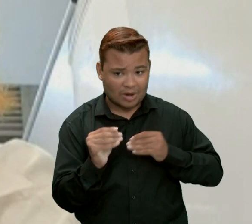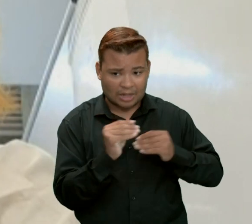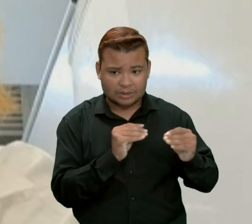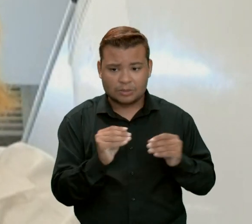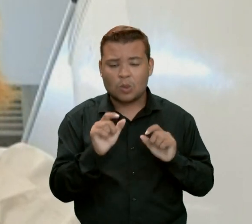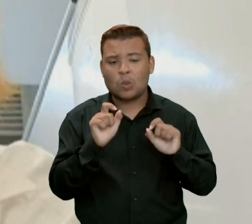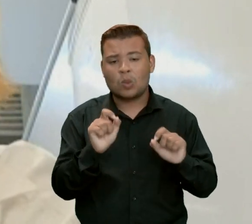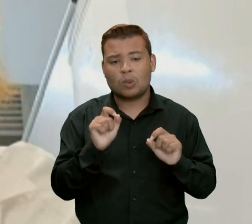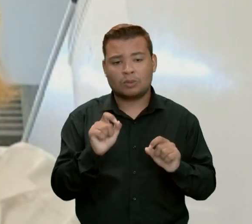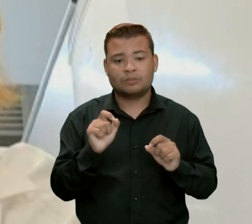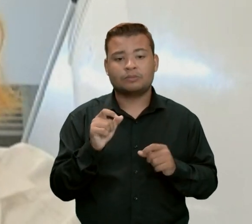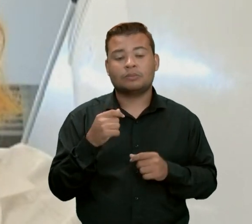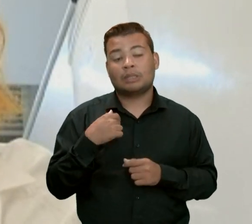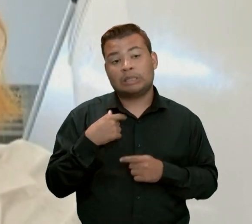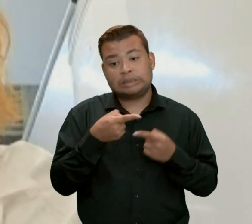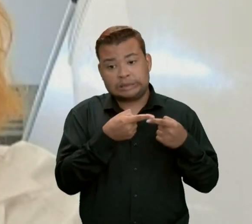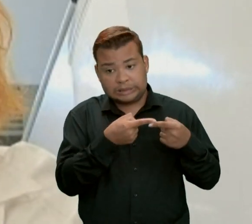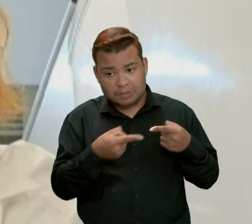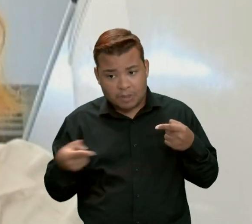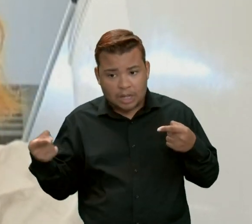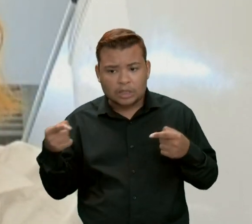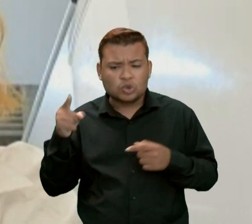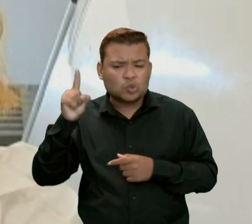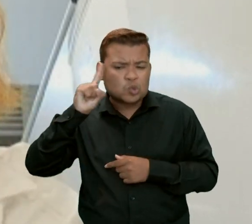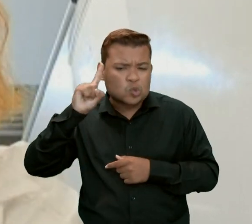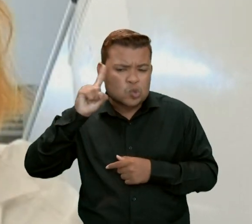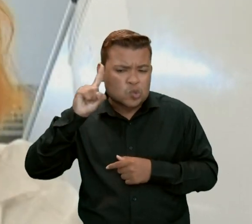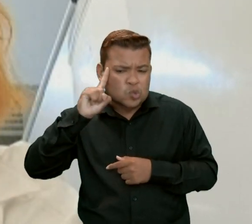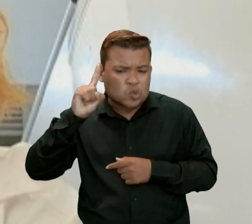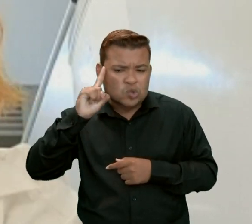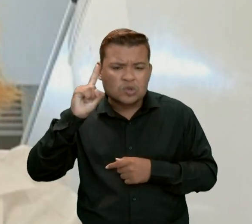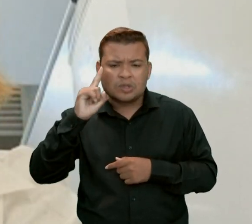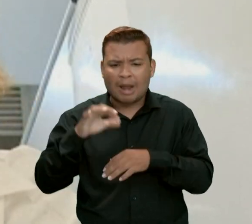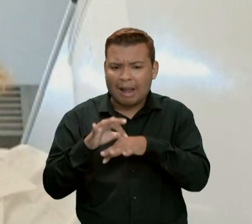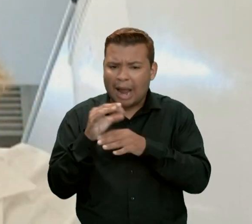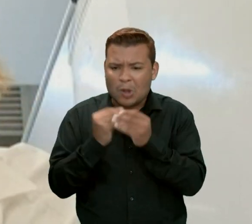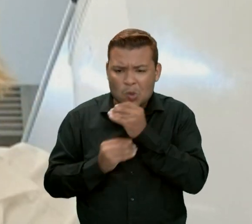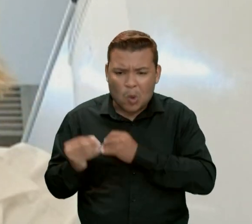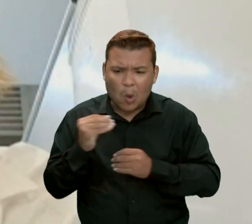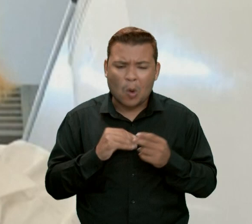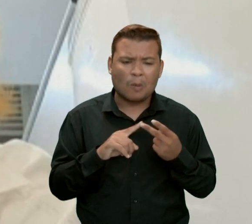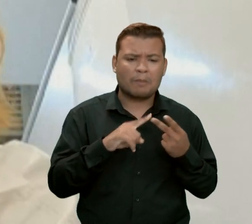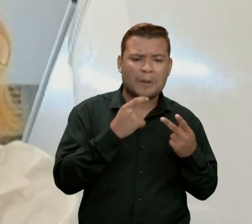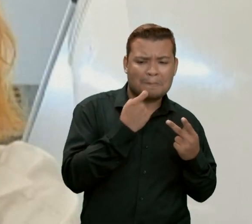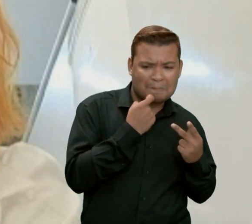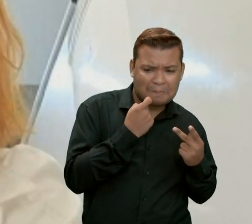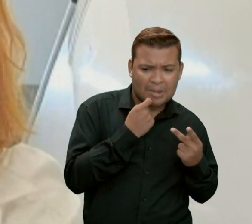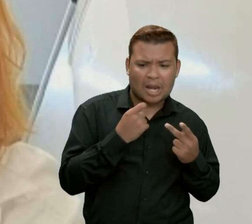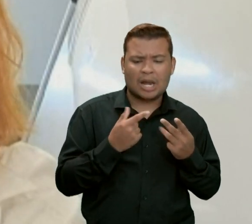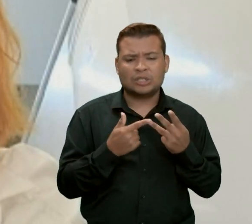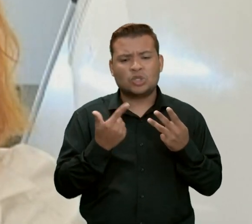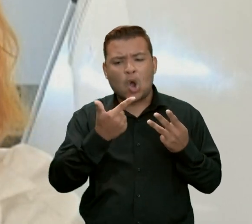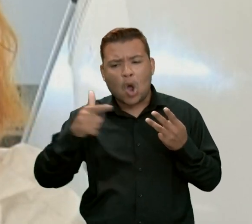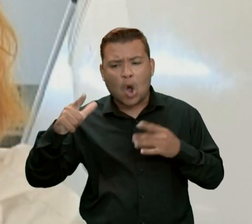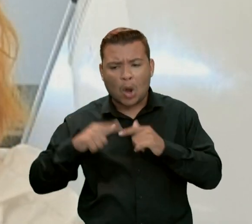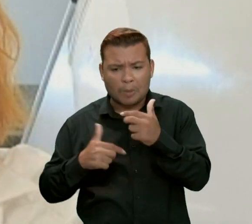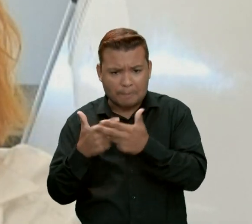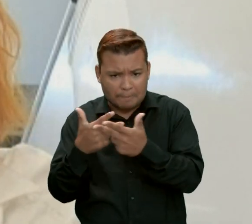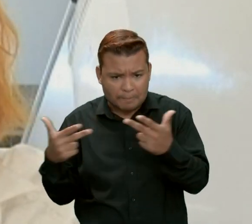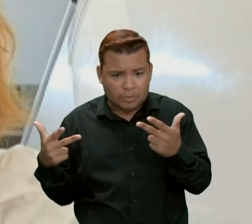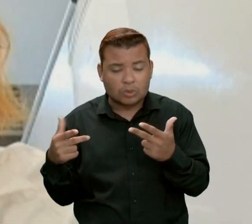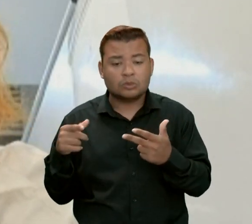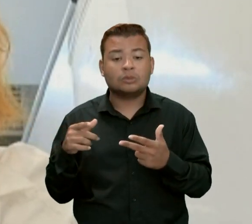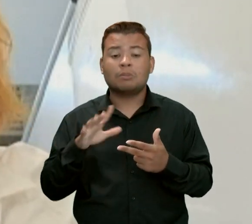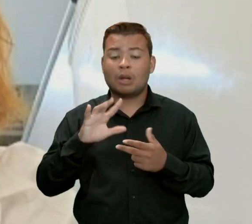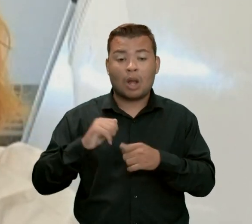consumir carne 7 vezes na semana, né, e consumir peixe e consumir outros produtos à base de produtos